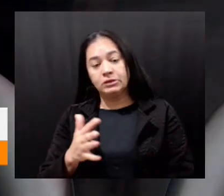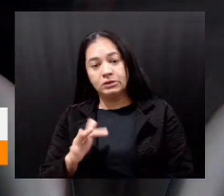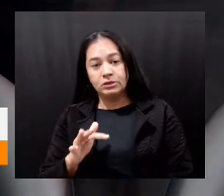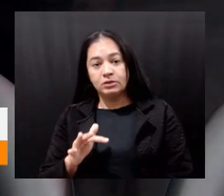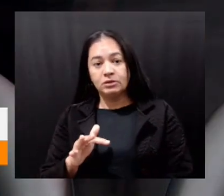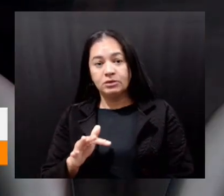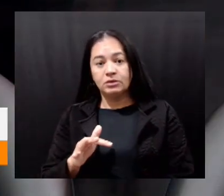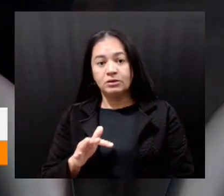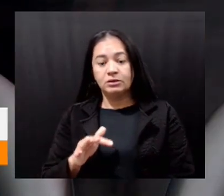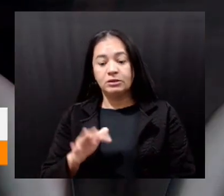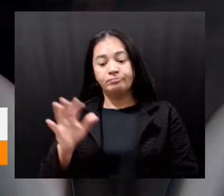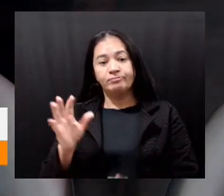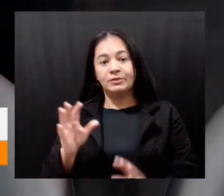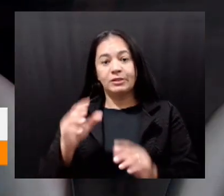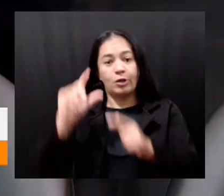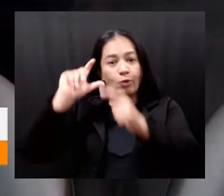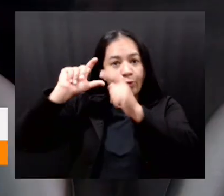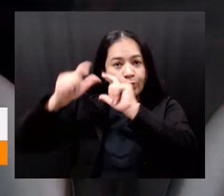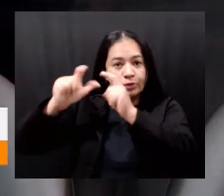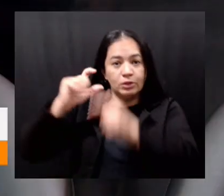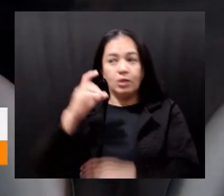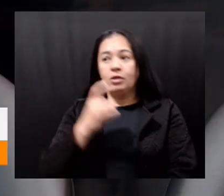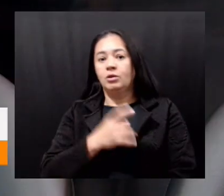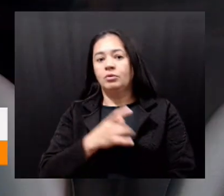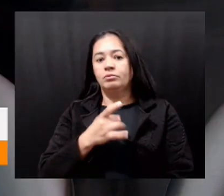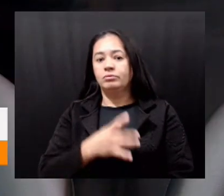um transtorno do pânico, né?